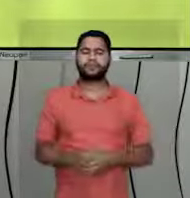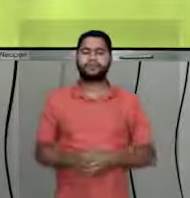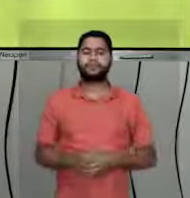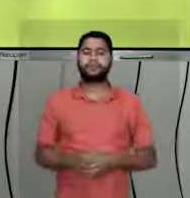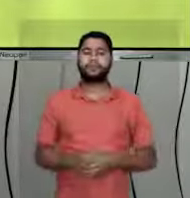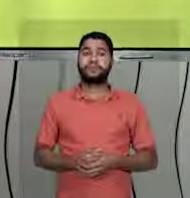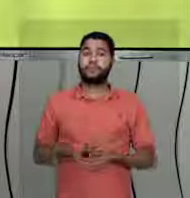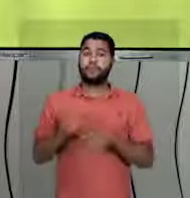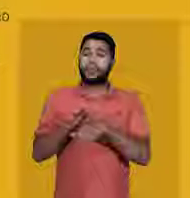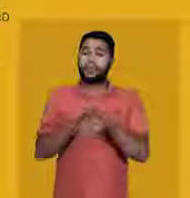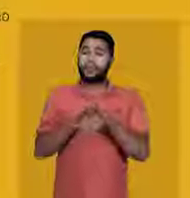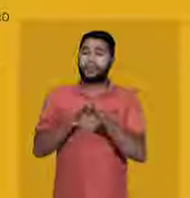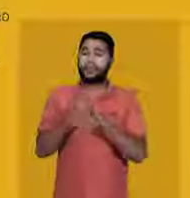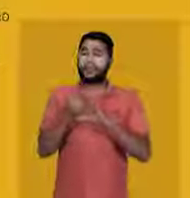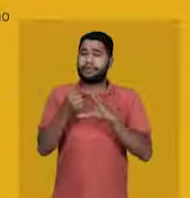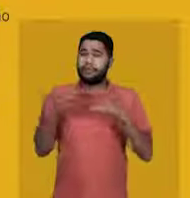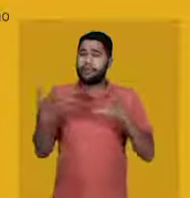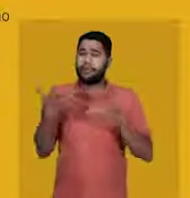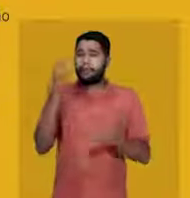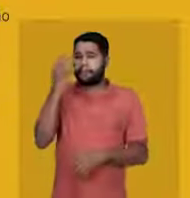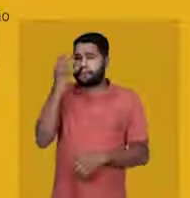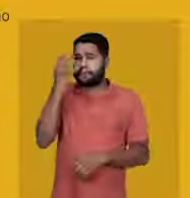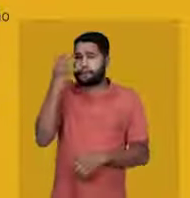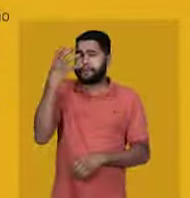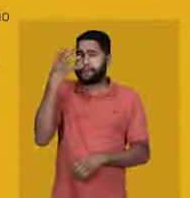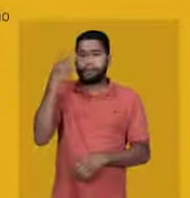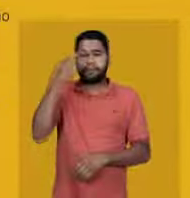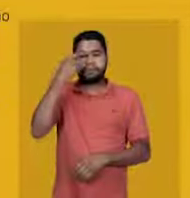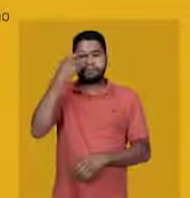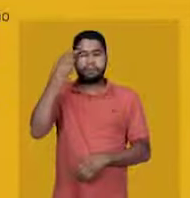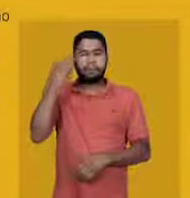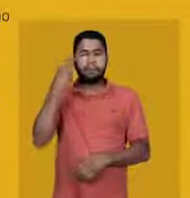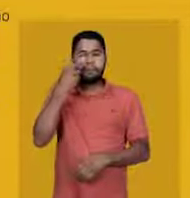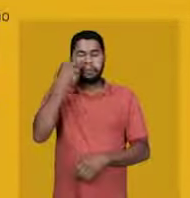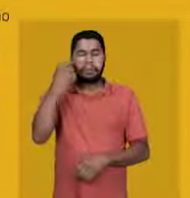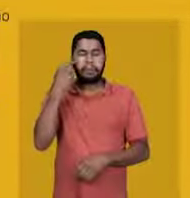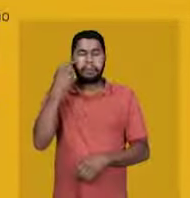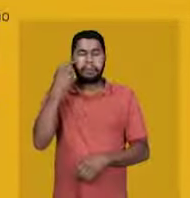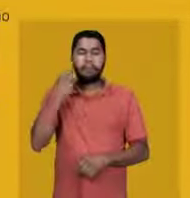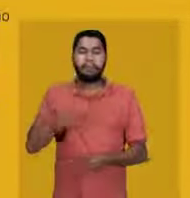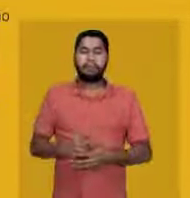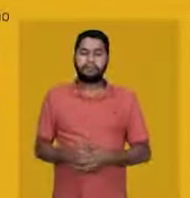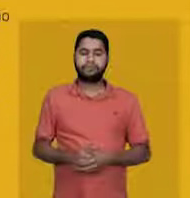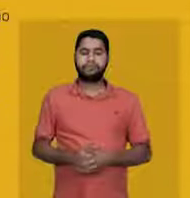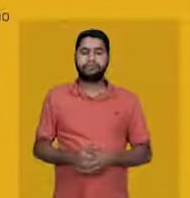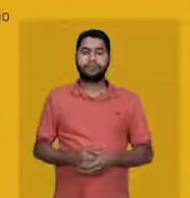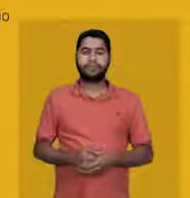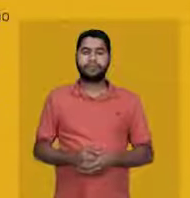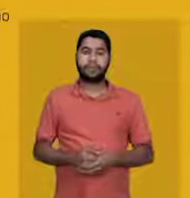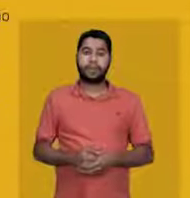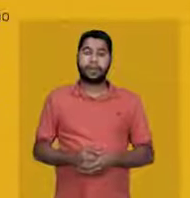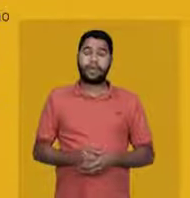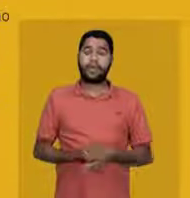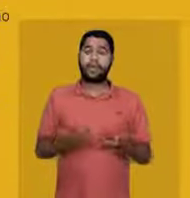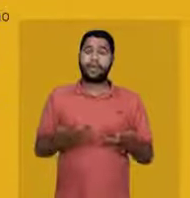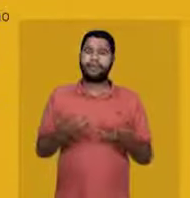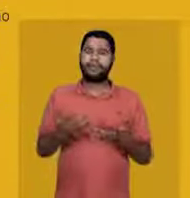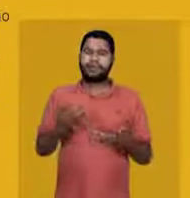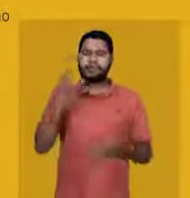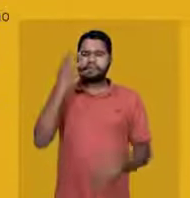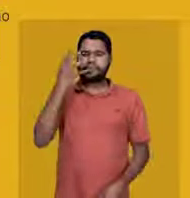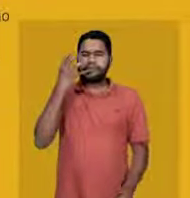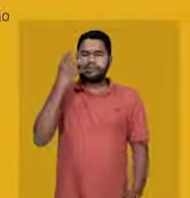é uma doença caracterizada pela inflamação da membrana que recobre o globo ocular. A conjuntivite é uma